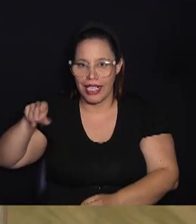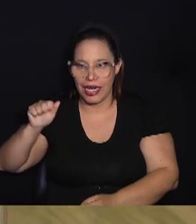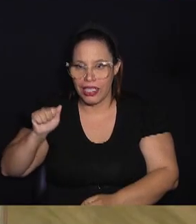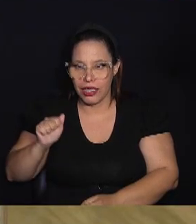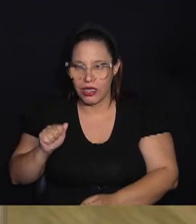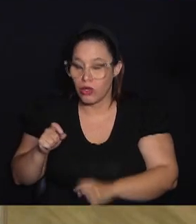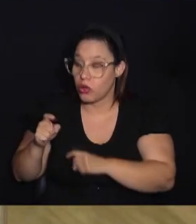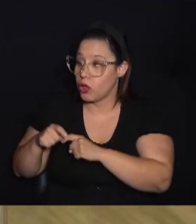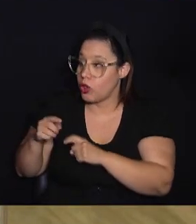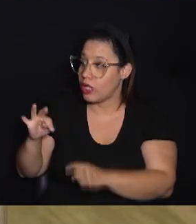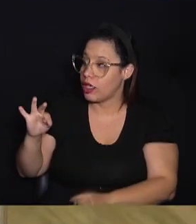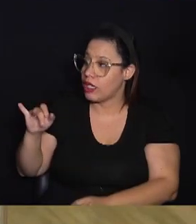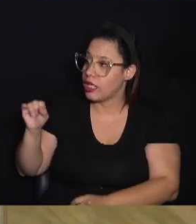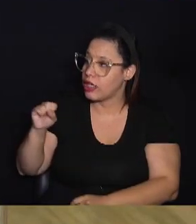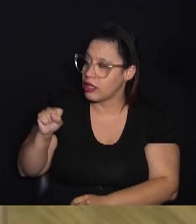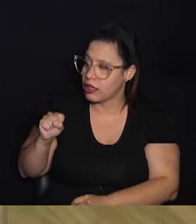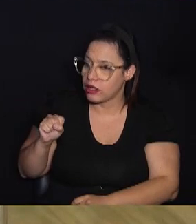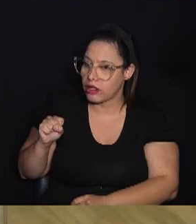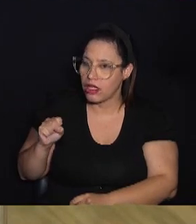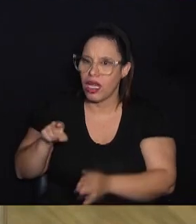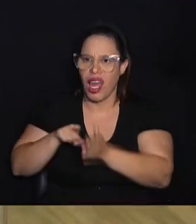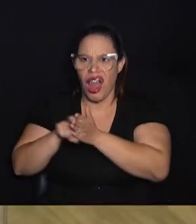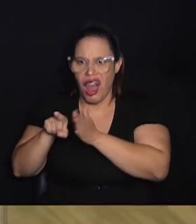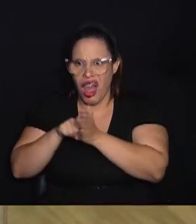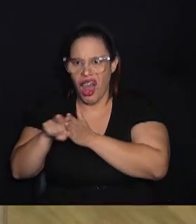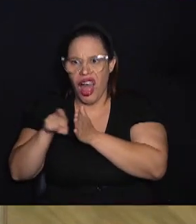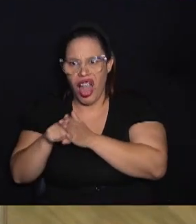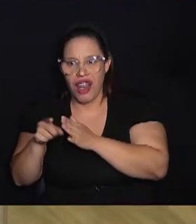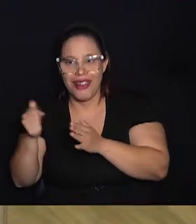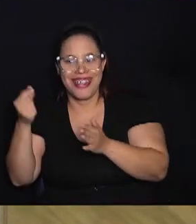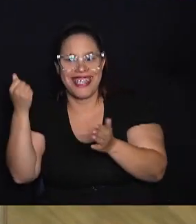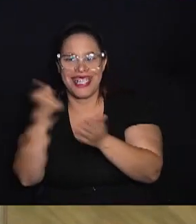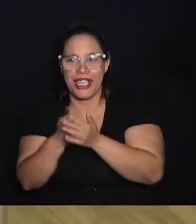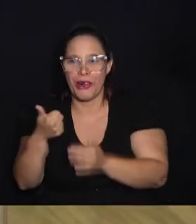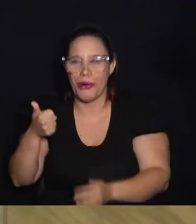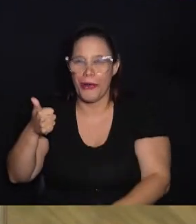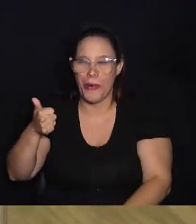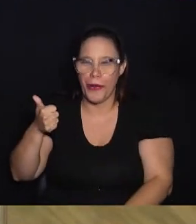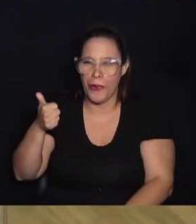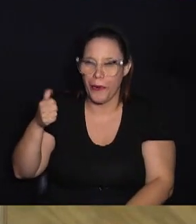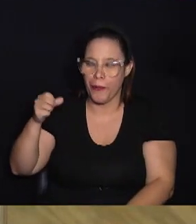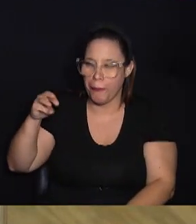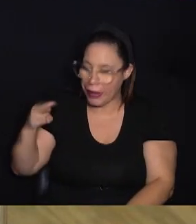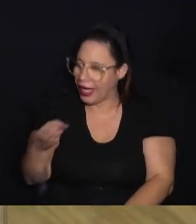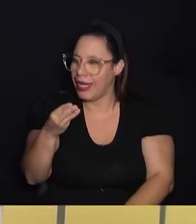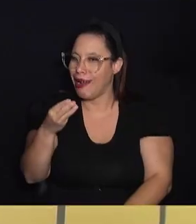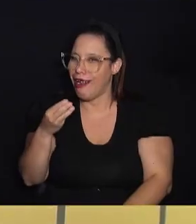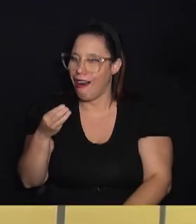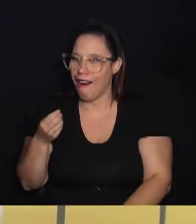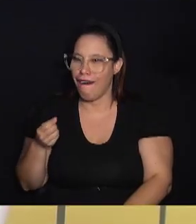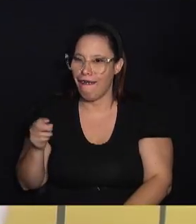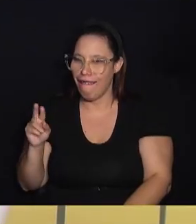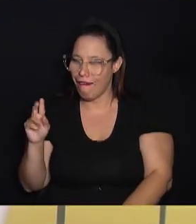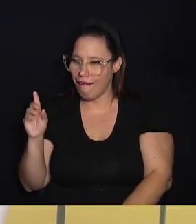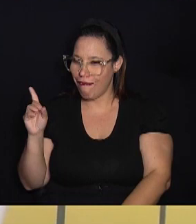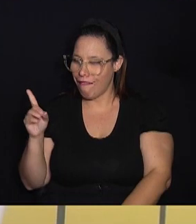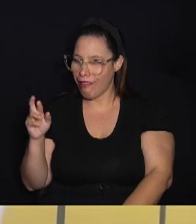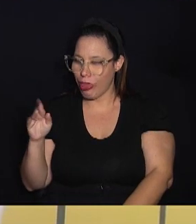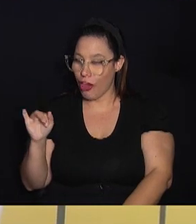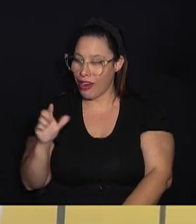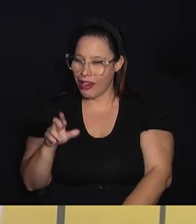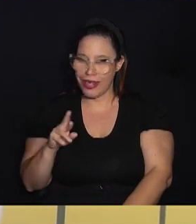dout thí essa é a pergunta de 1 milhão de dólares o dia que a gente descobrir não precisamos estar mais